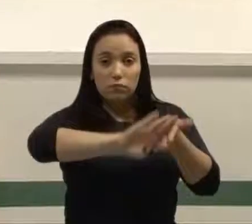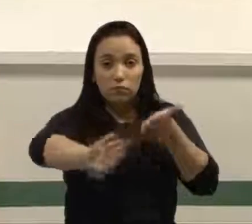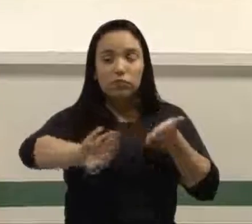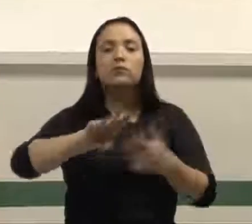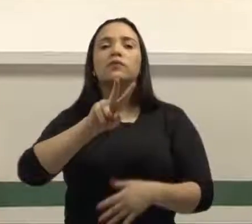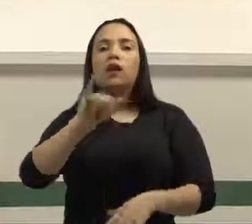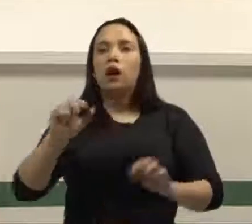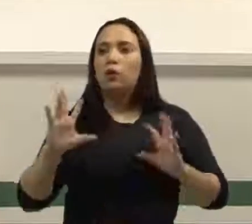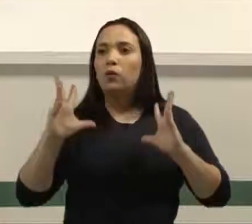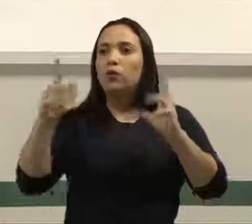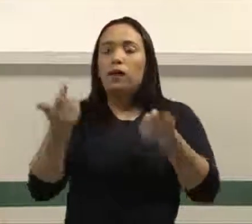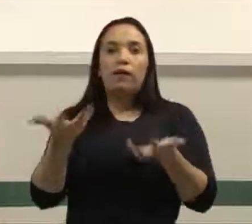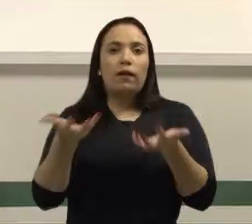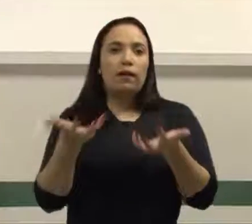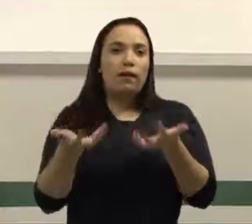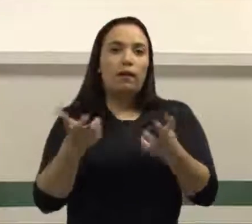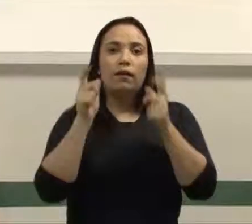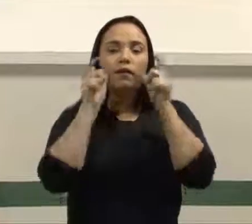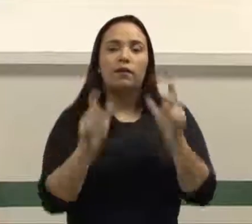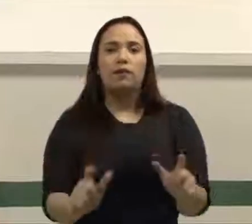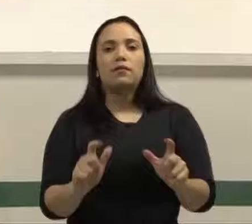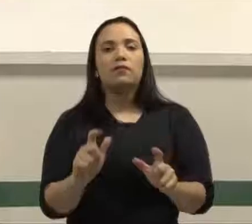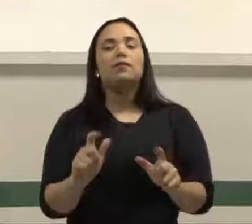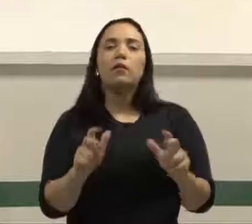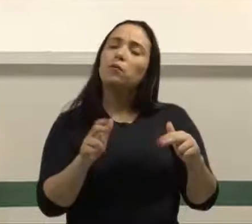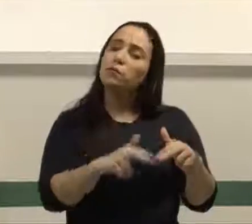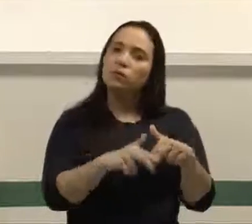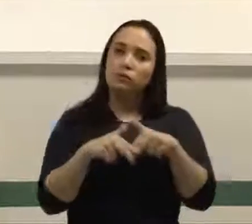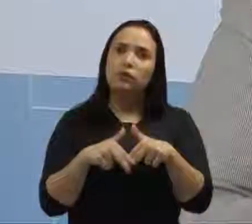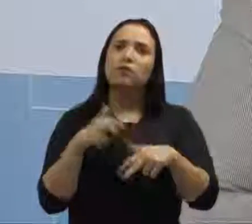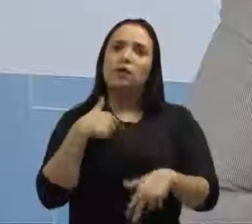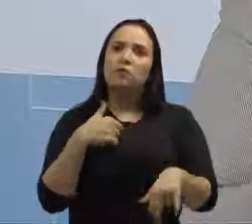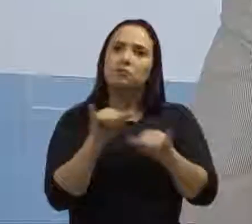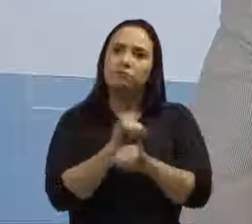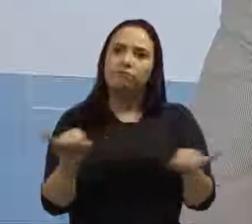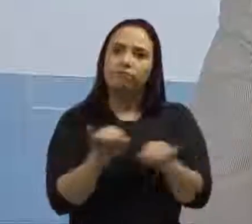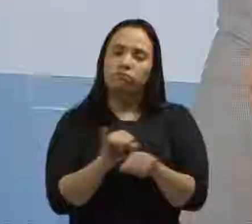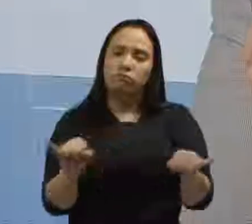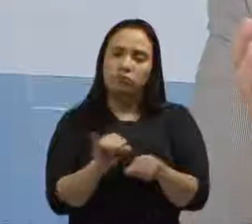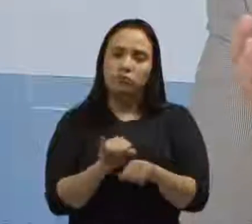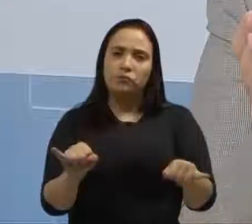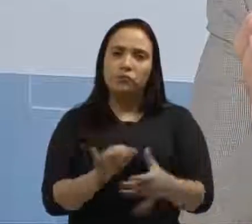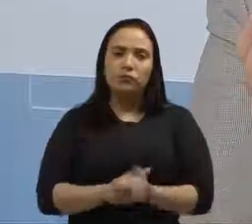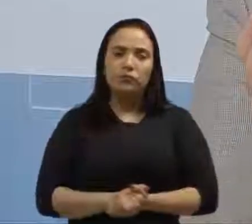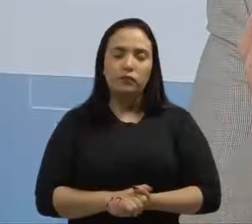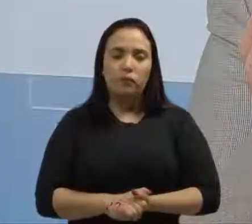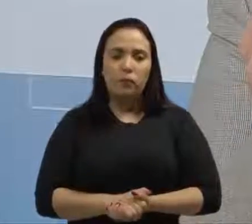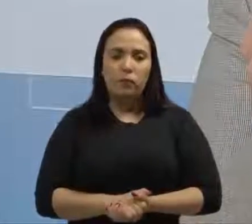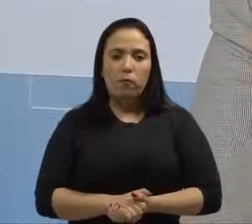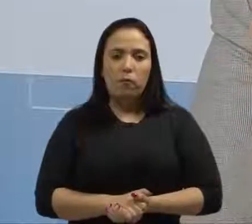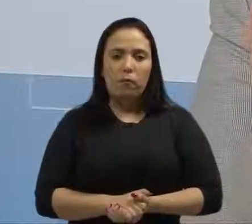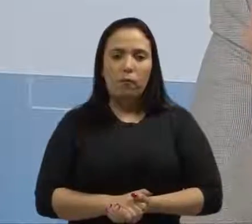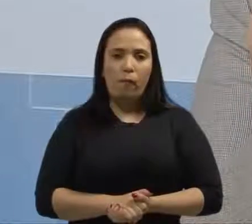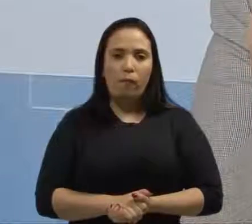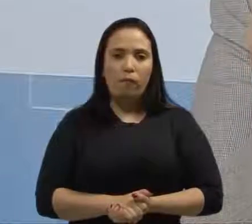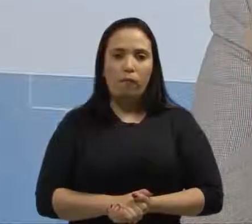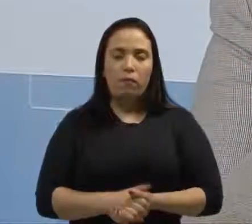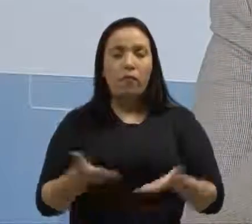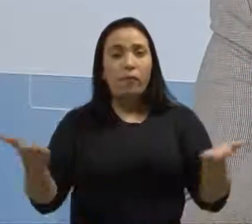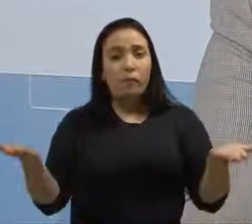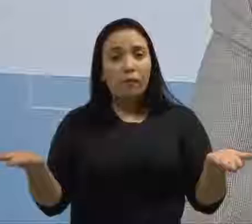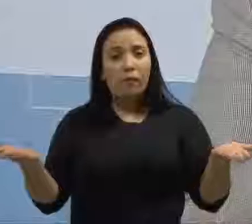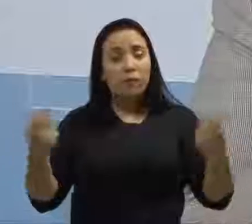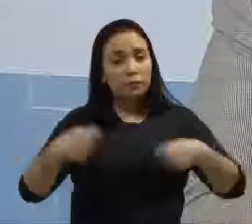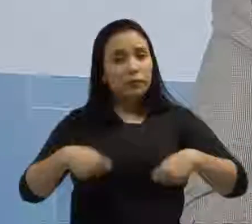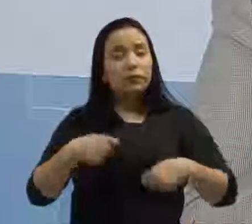que o Lula sair. Ela chega um momento que ela aflora, concordo Ela vai com você. aflorar. Então, é um fato o que eu estou querendo dizer. É um fato.